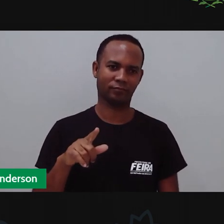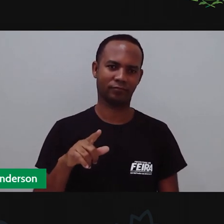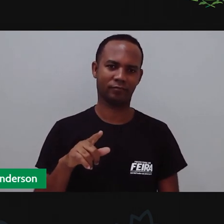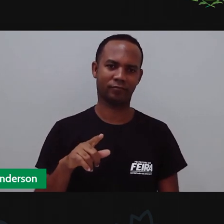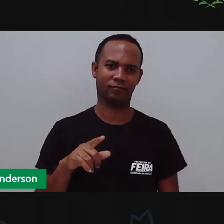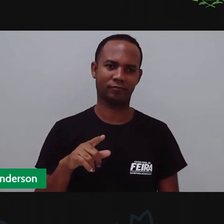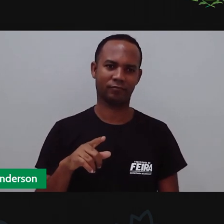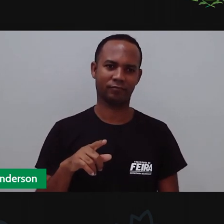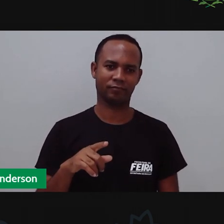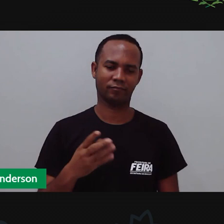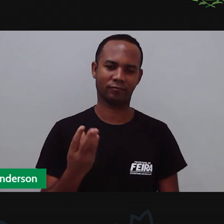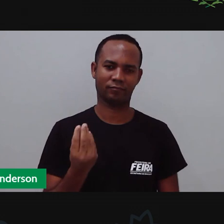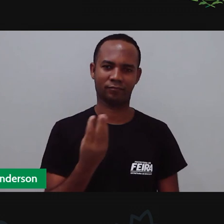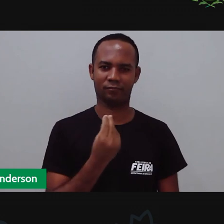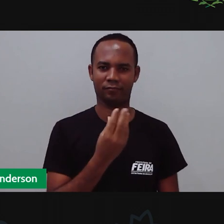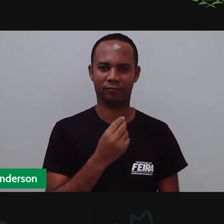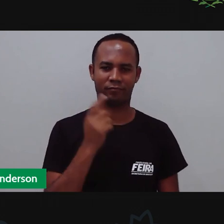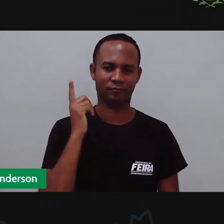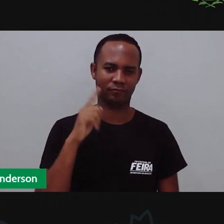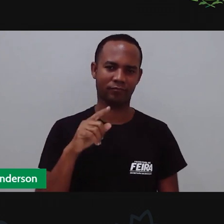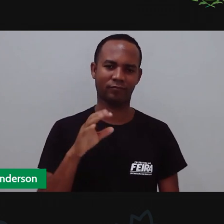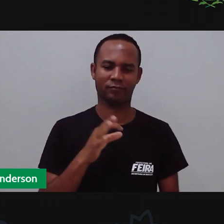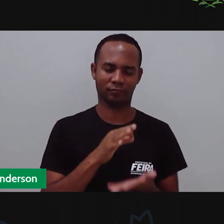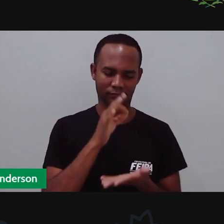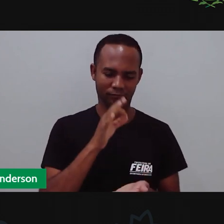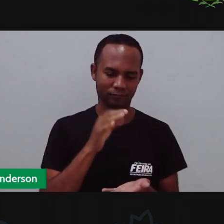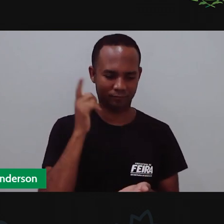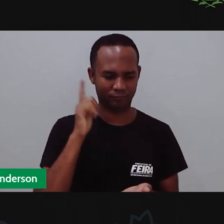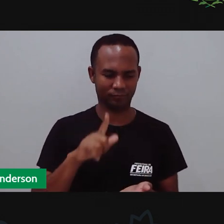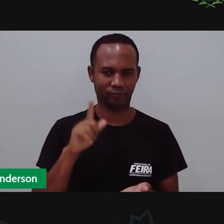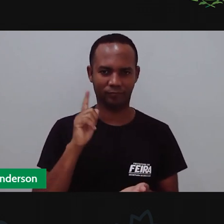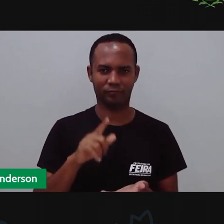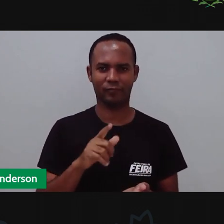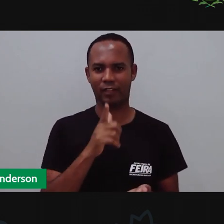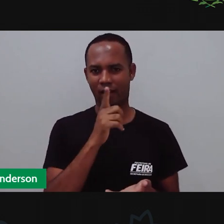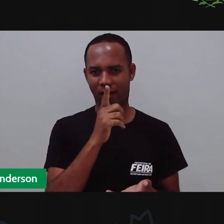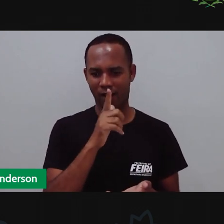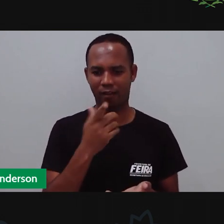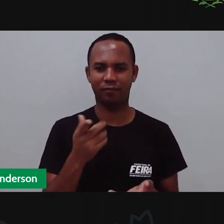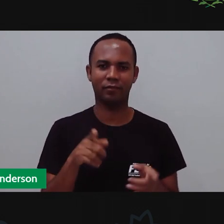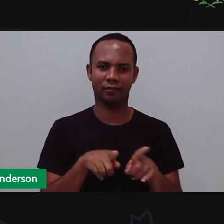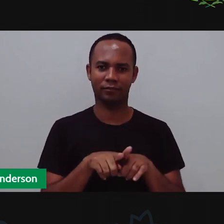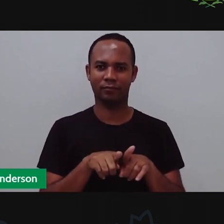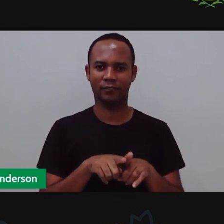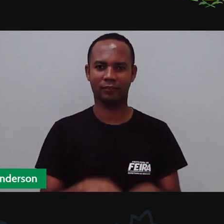bolinha, 2. O café, 3, né? A água, 4.